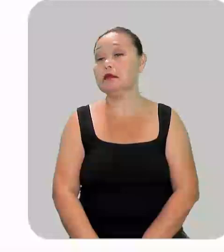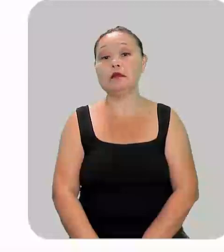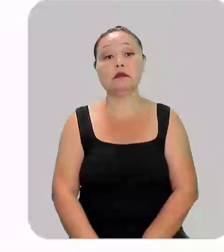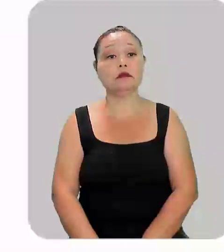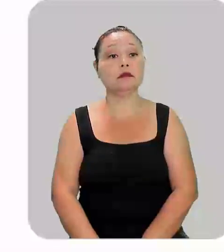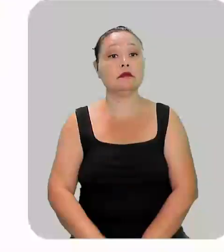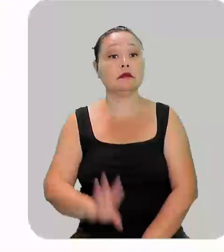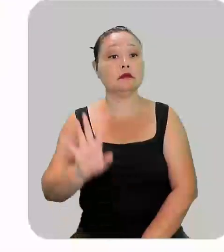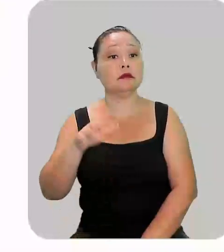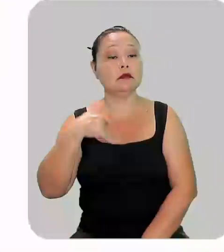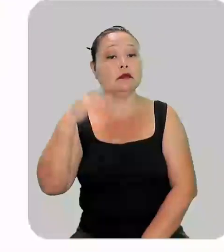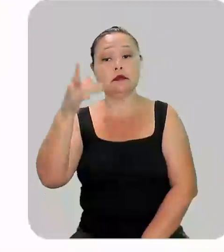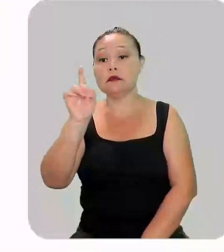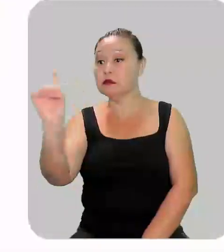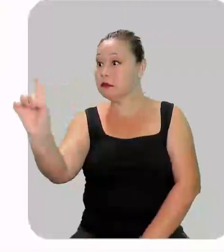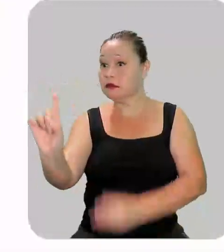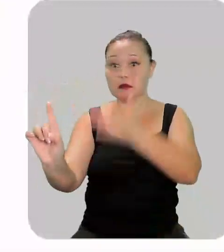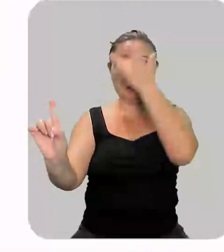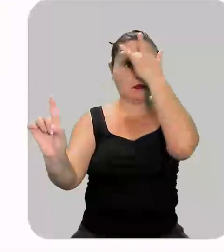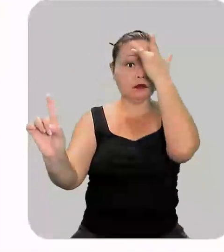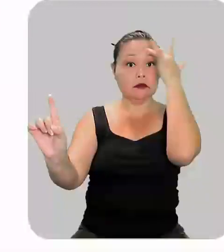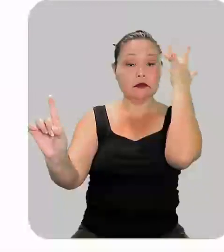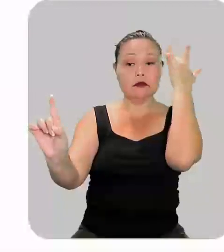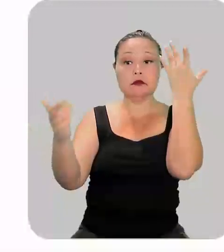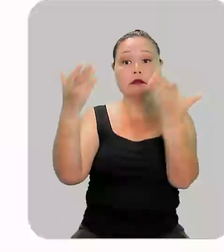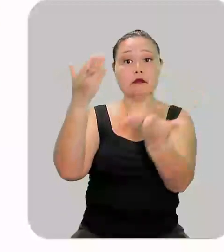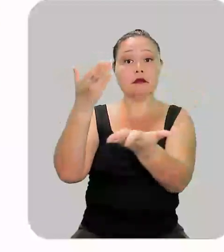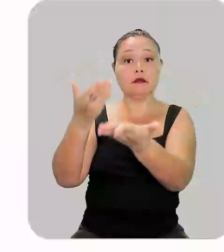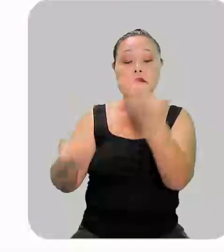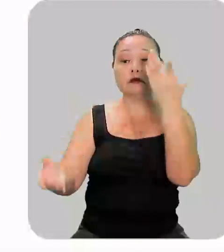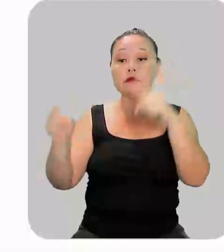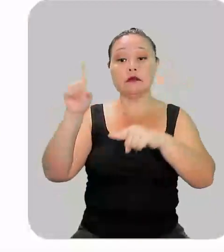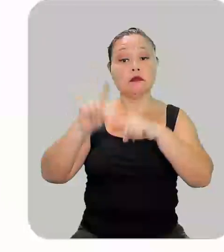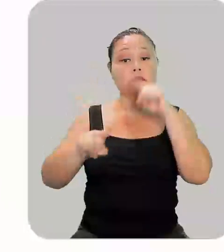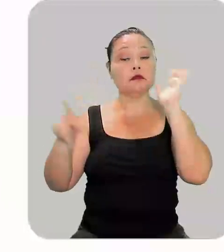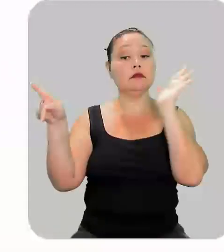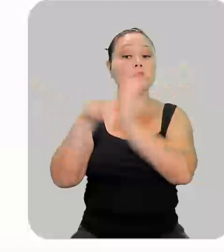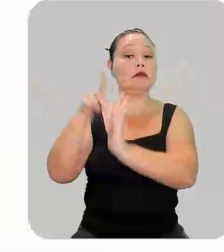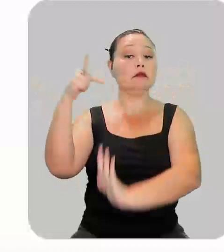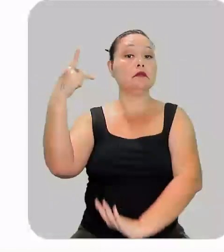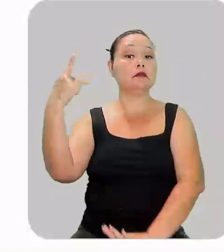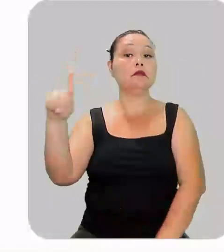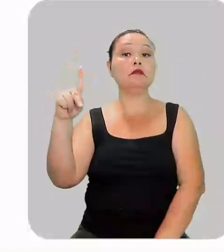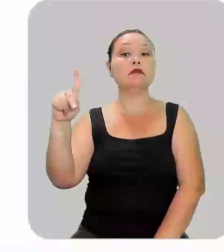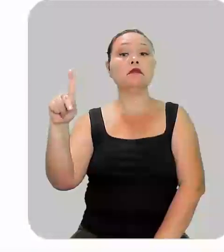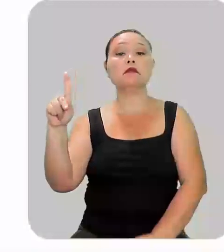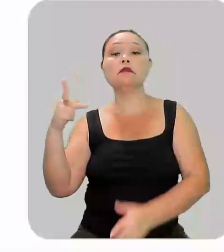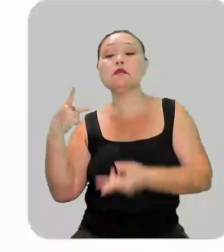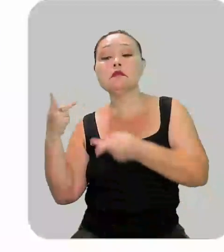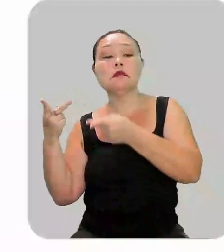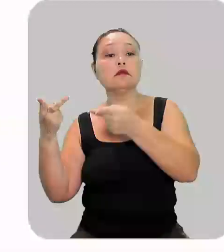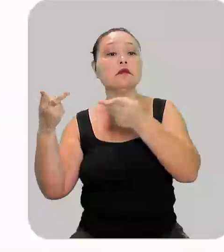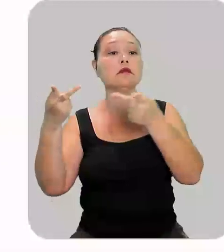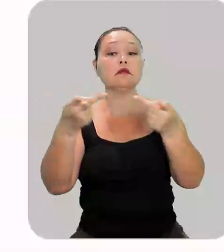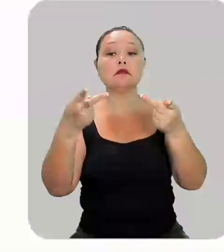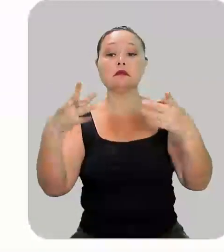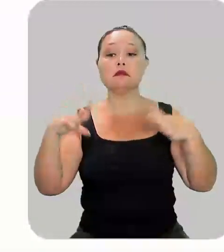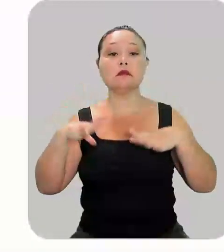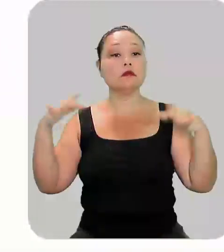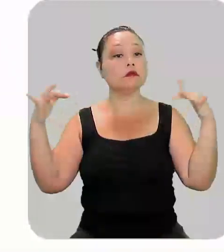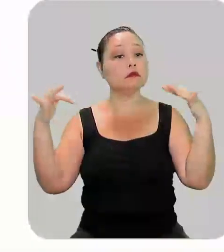Vai lá. Uma pessoa que perdeu um objeto pessoal quando visitou uma